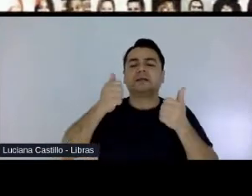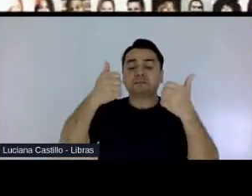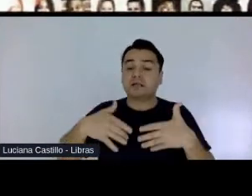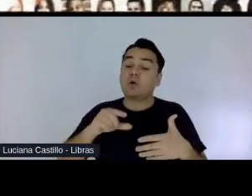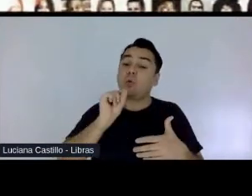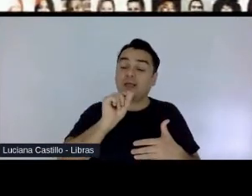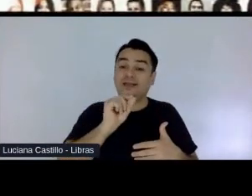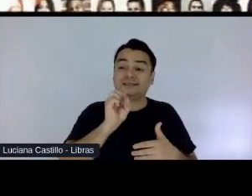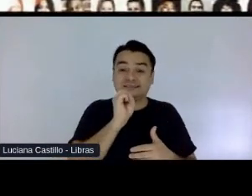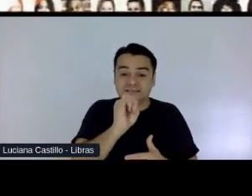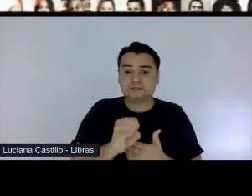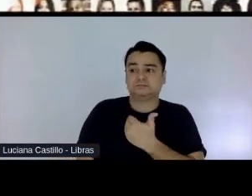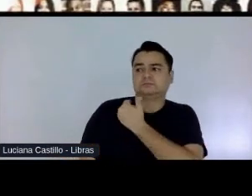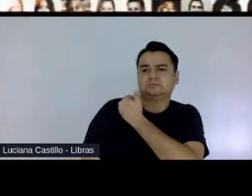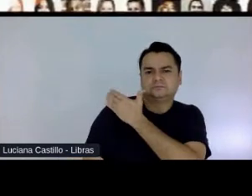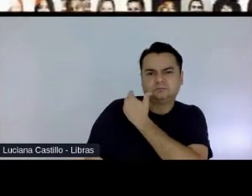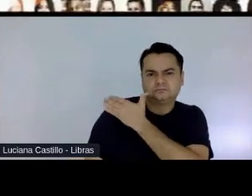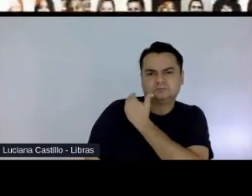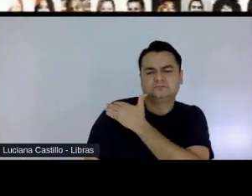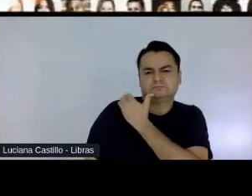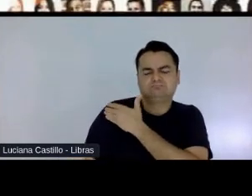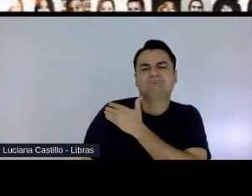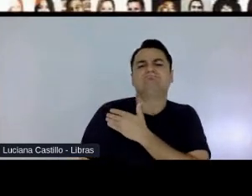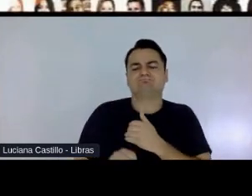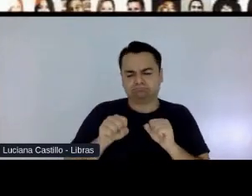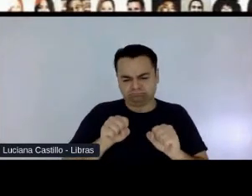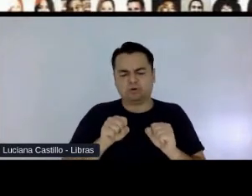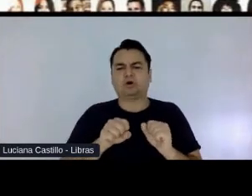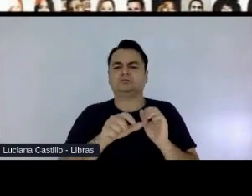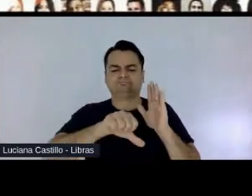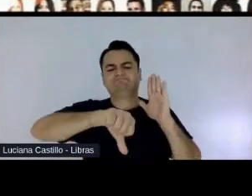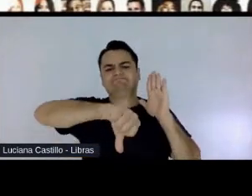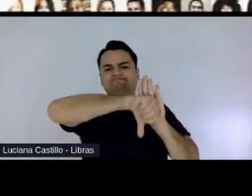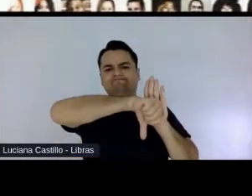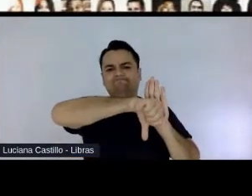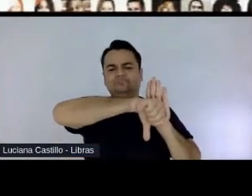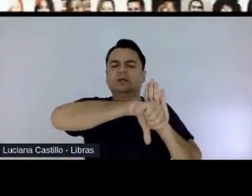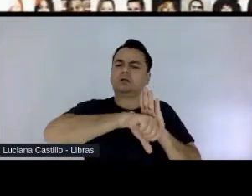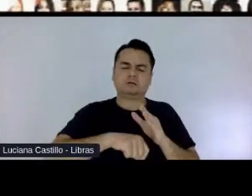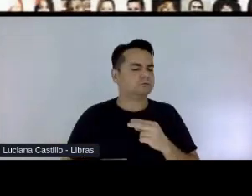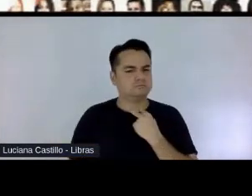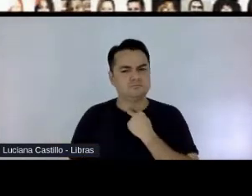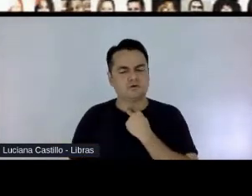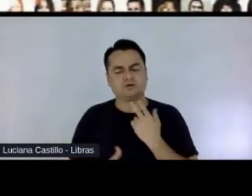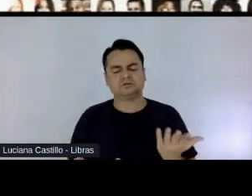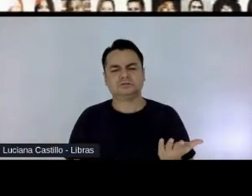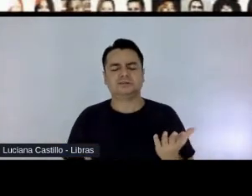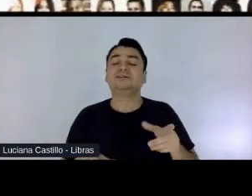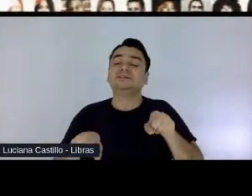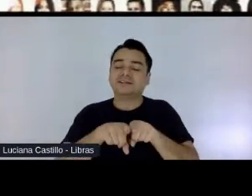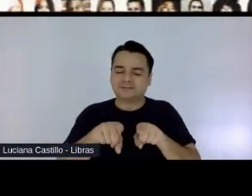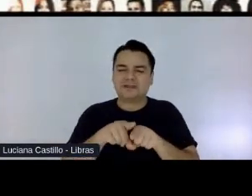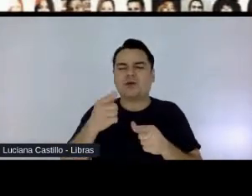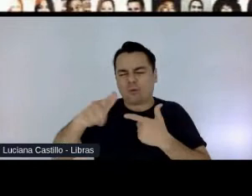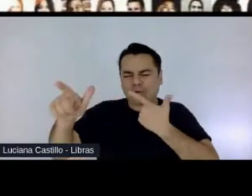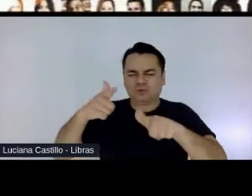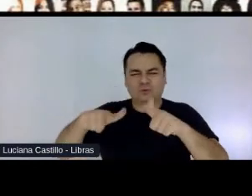criminaliza também atos preconceituosos, né? E traz mais outras considerações,